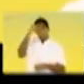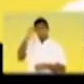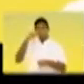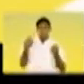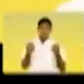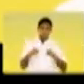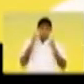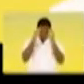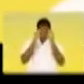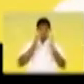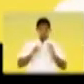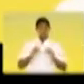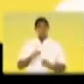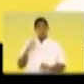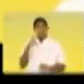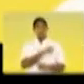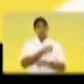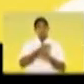tem que ter respeito e amor pela se